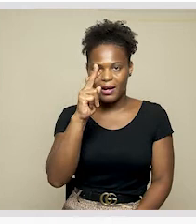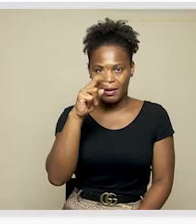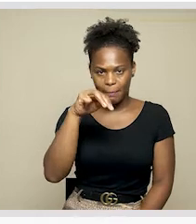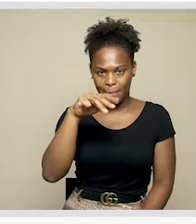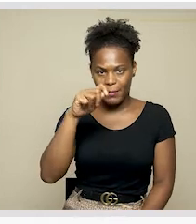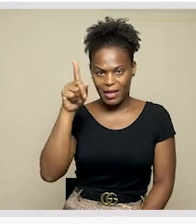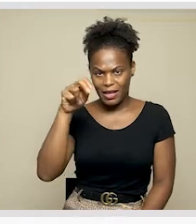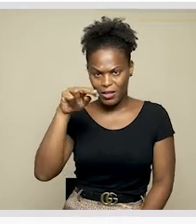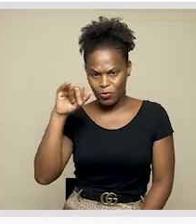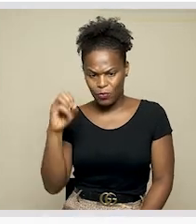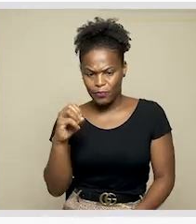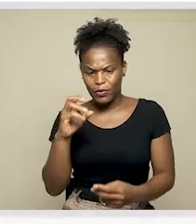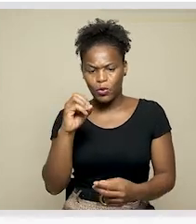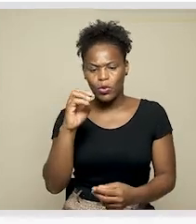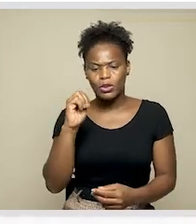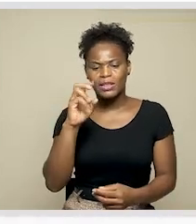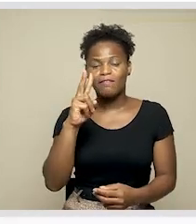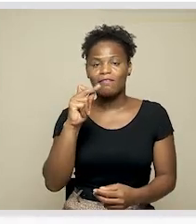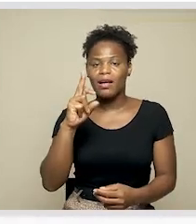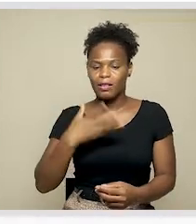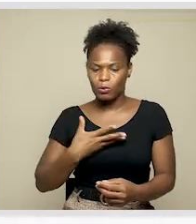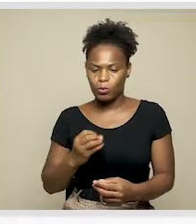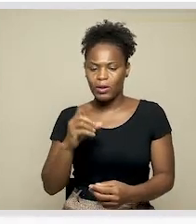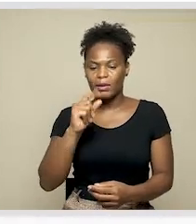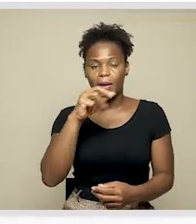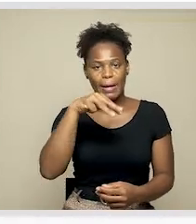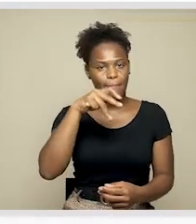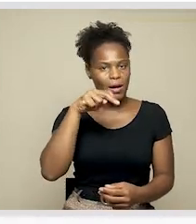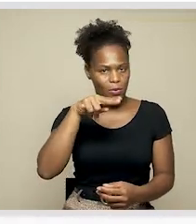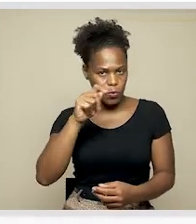Vieira, Osvaldo Osório, Manuel Fonseca.